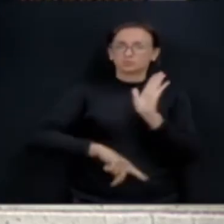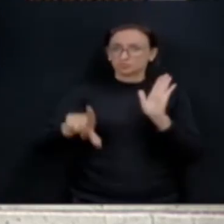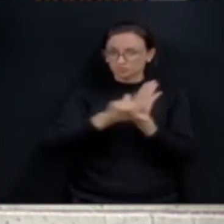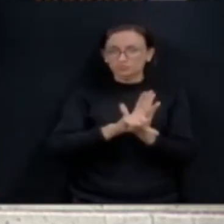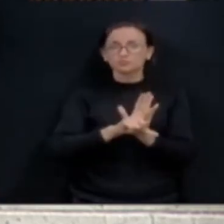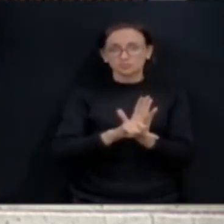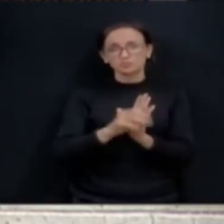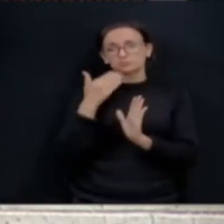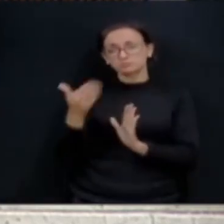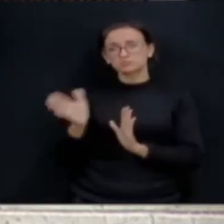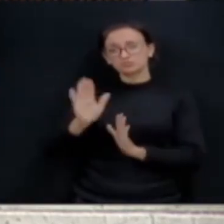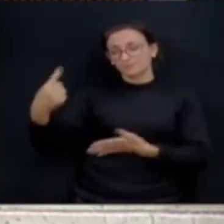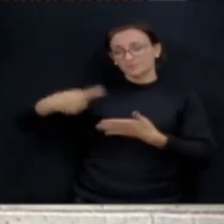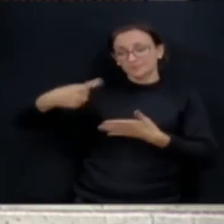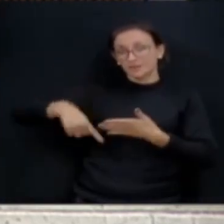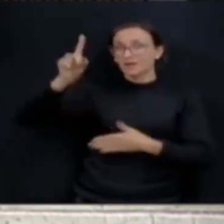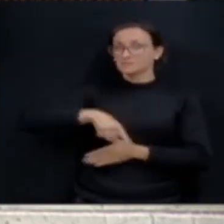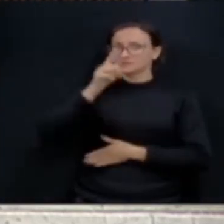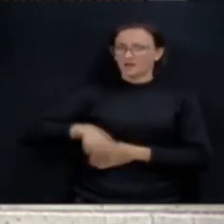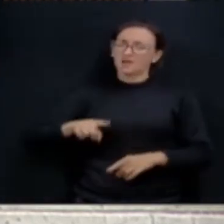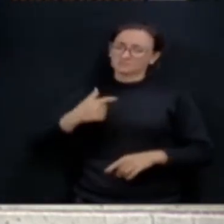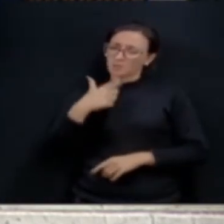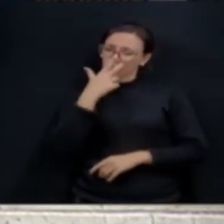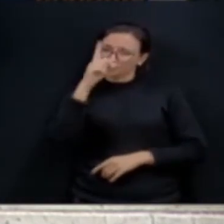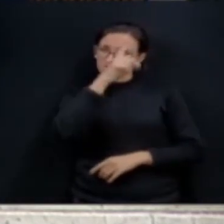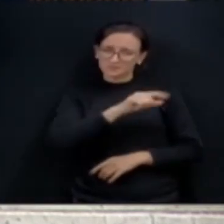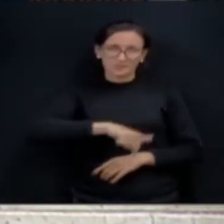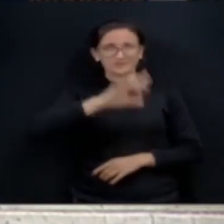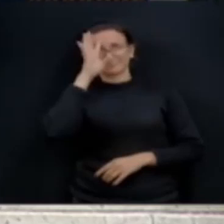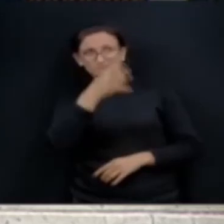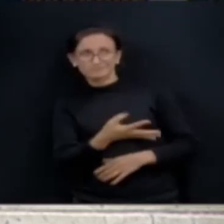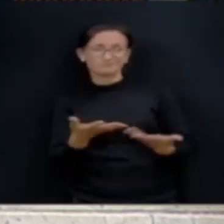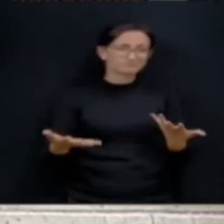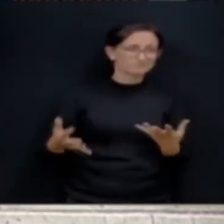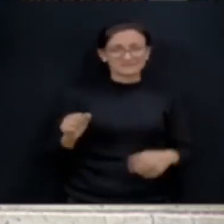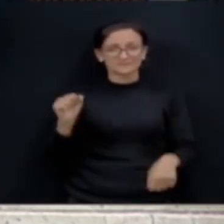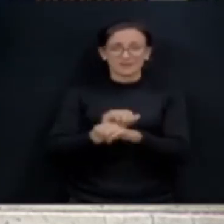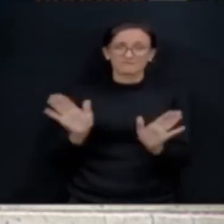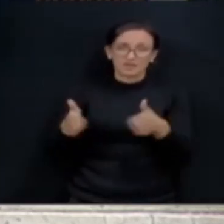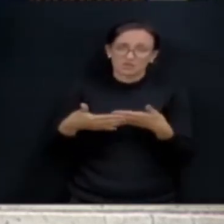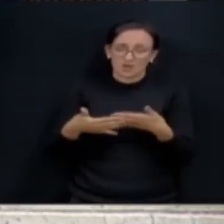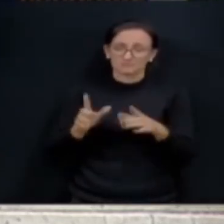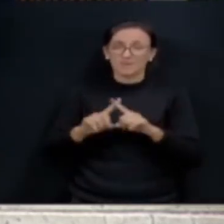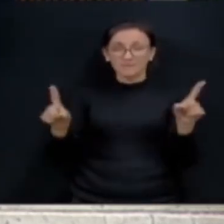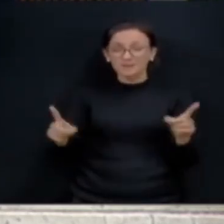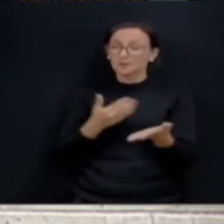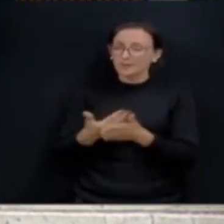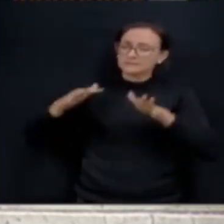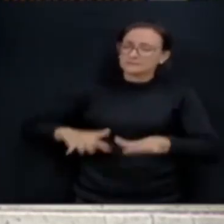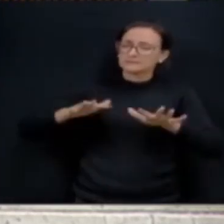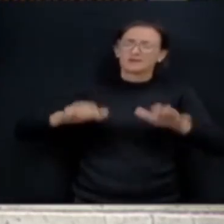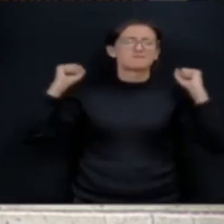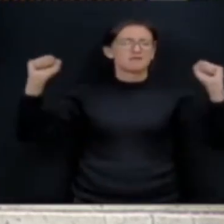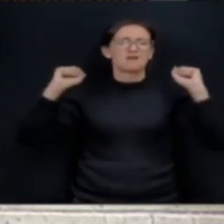estaduais, mas acho difícil ele avançar aqui. Mas quero aqui lançar uma campanha. Não assina Ratinho. Hashtag